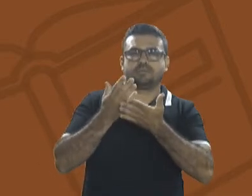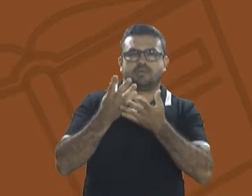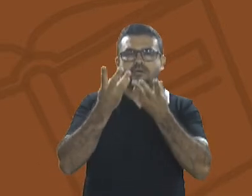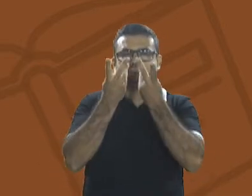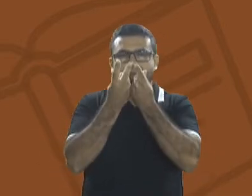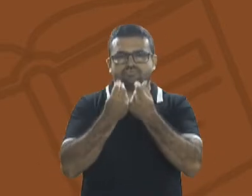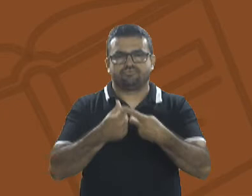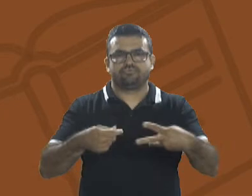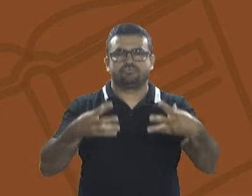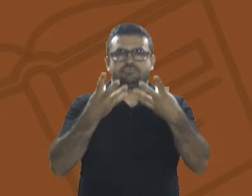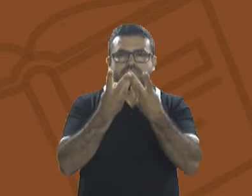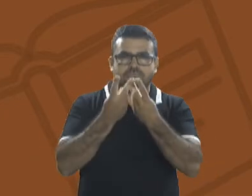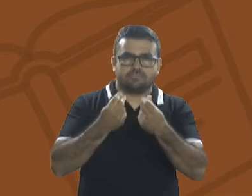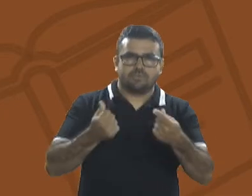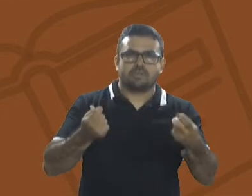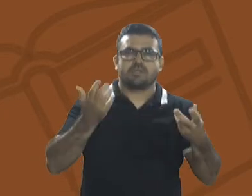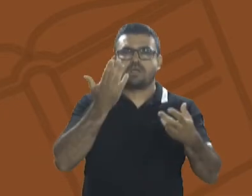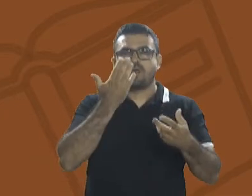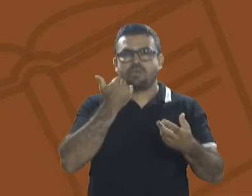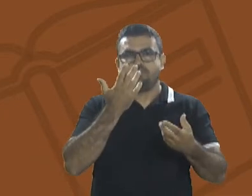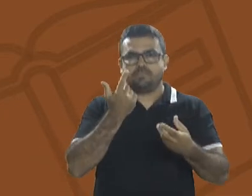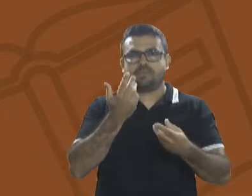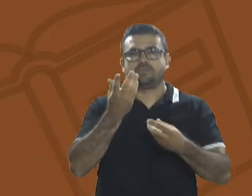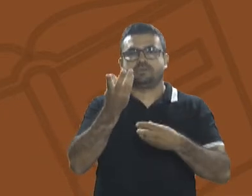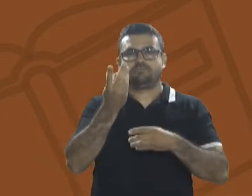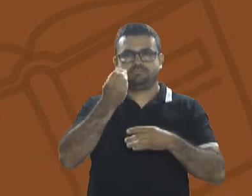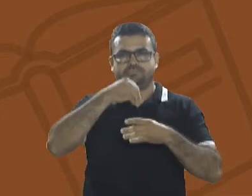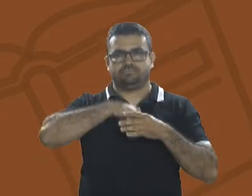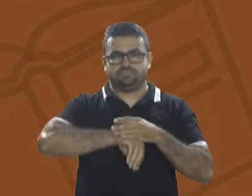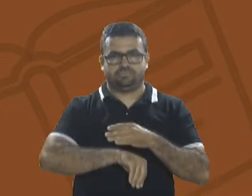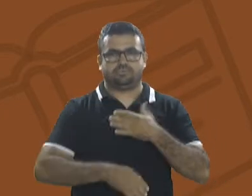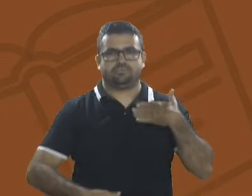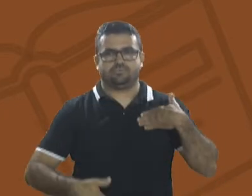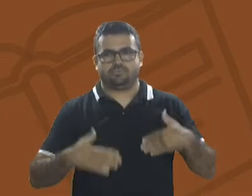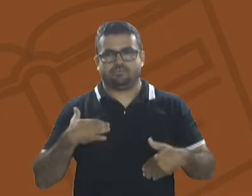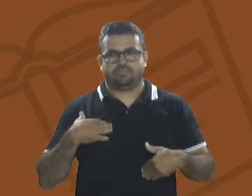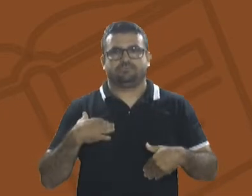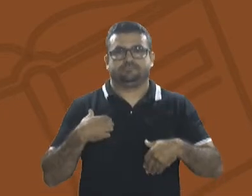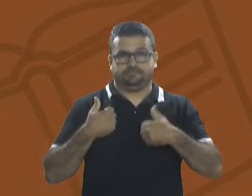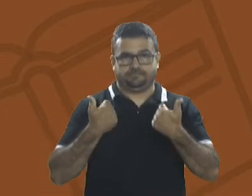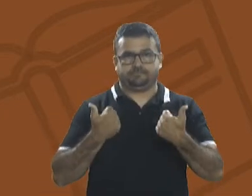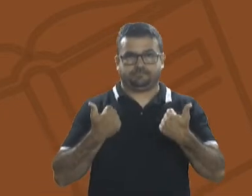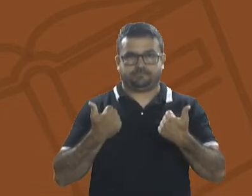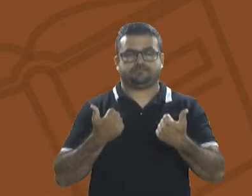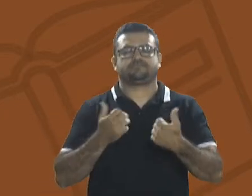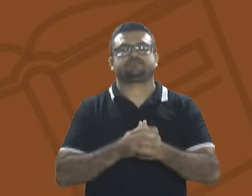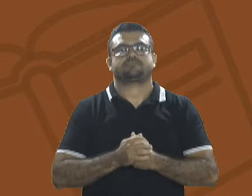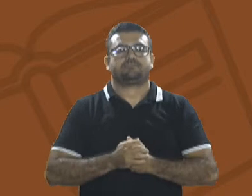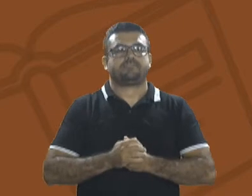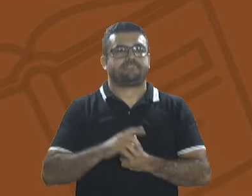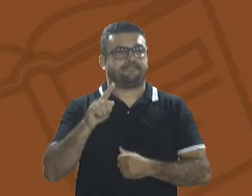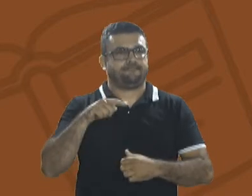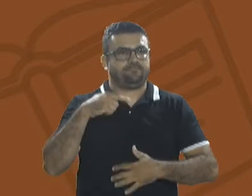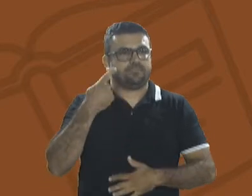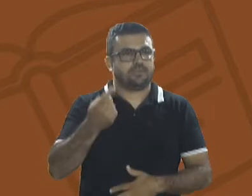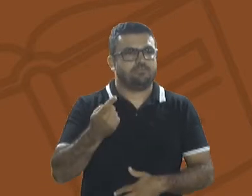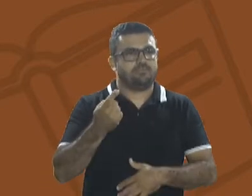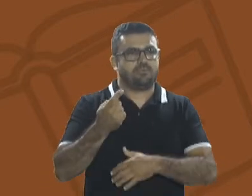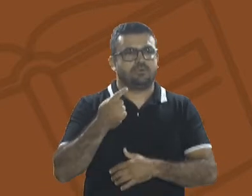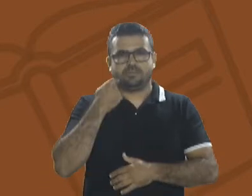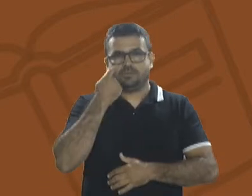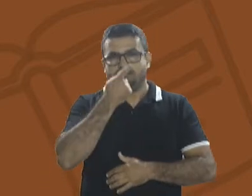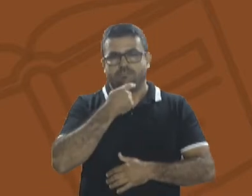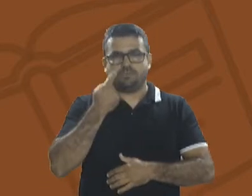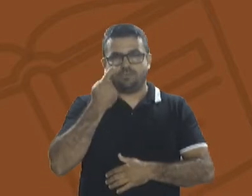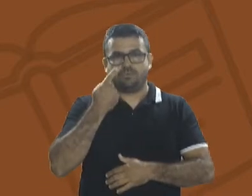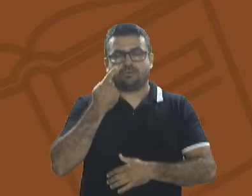a quebrar esses nutrientes para absorver, para o corpo absorver, né? Depois da boca, nós